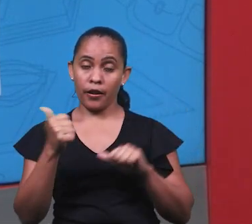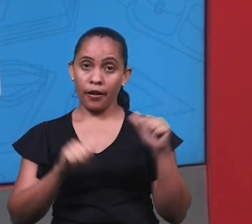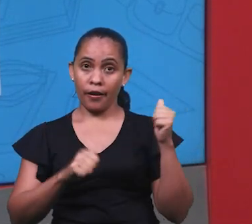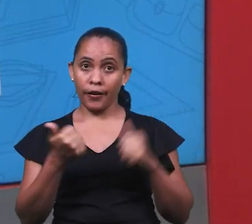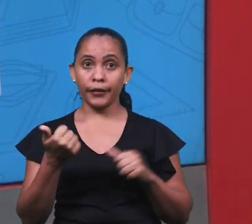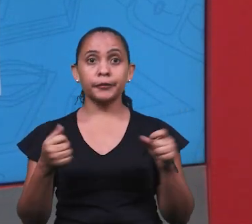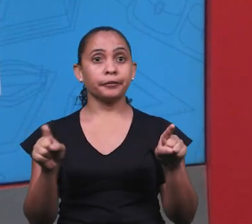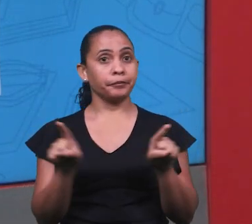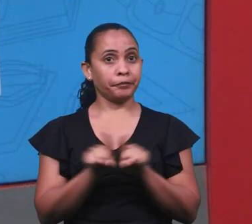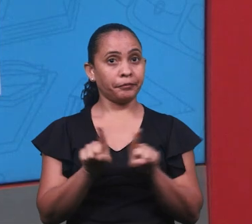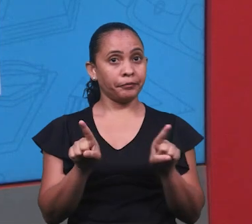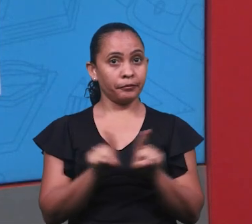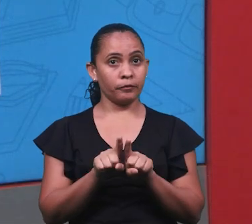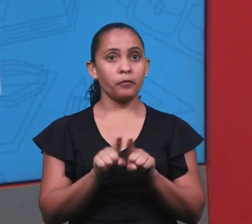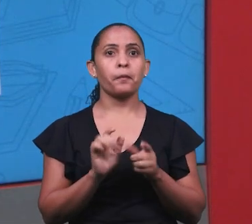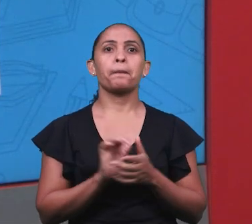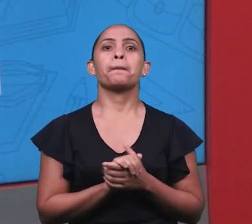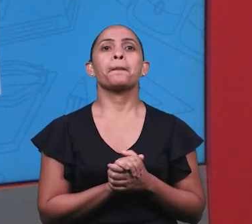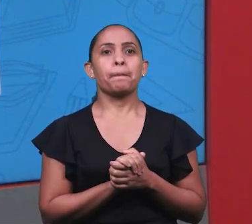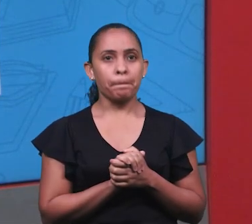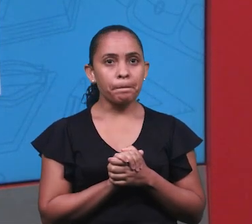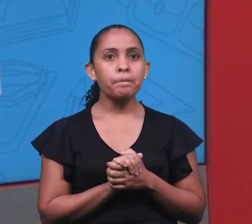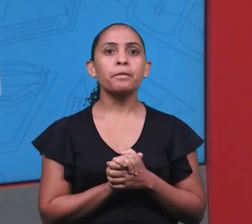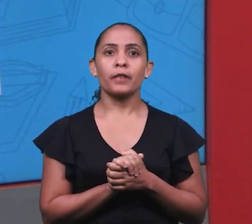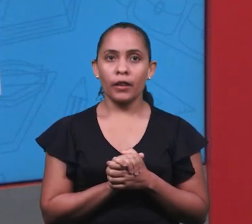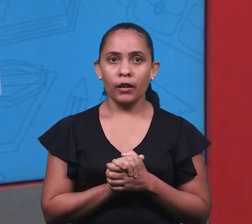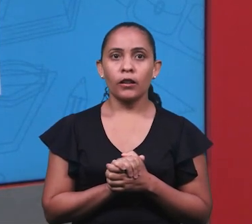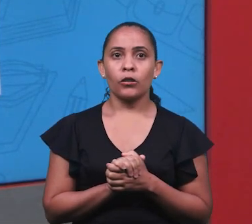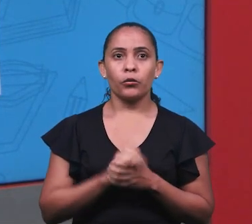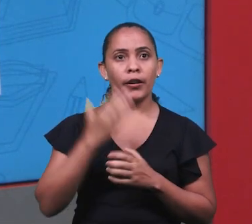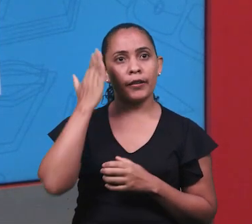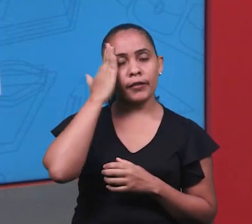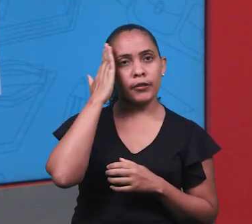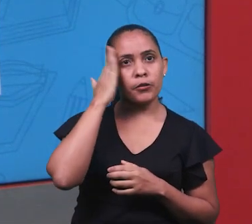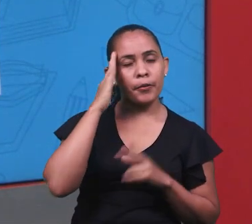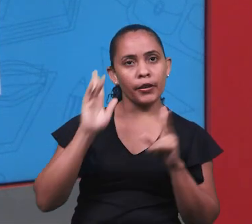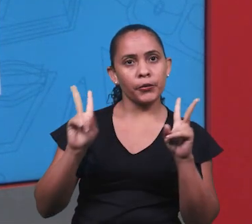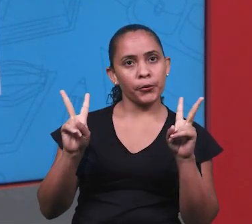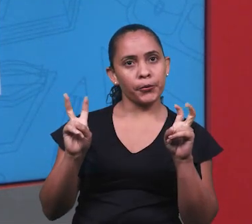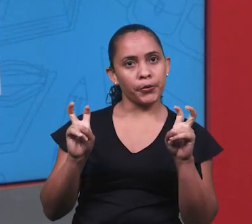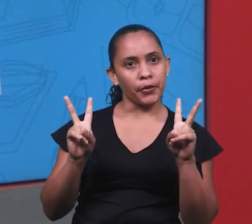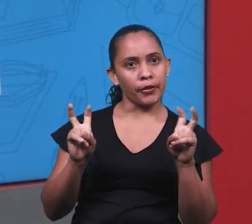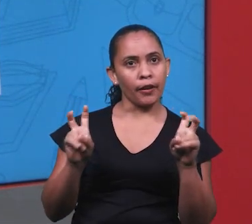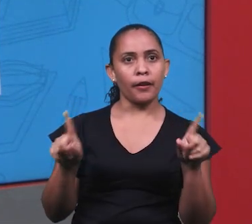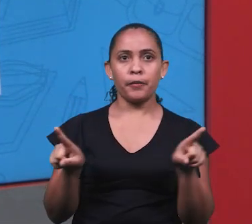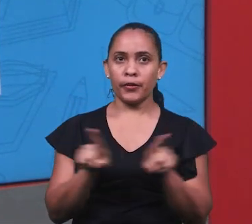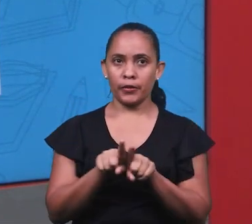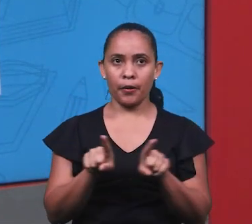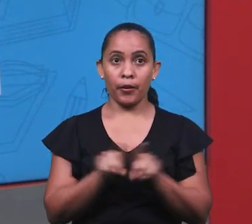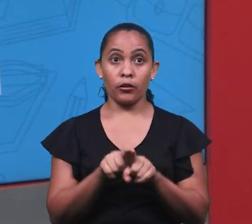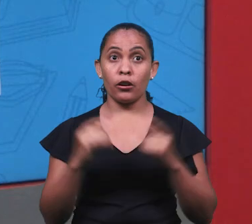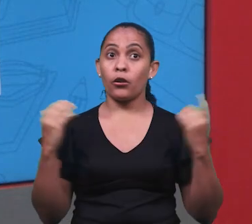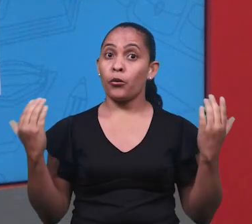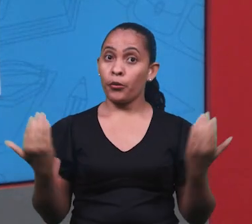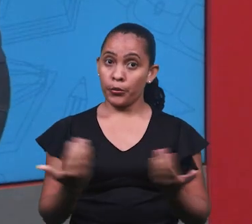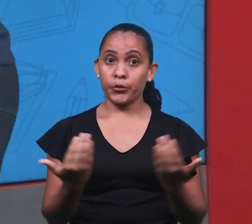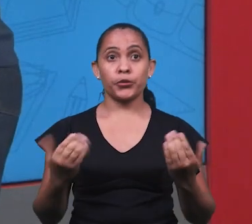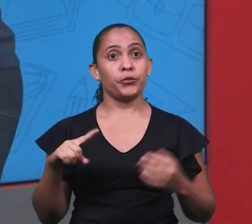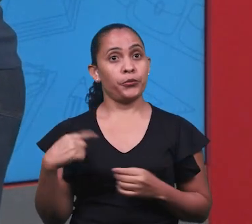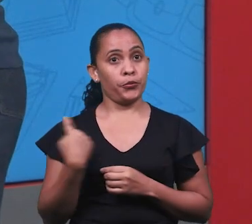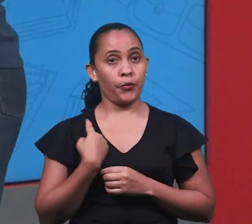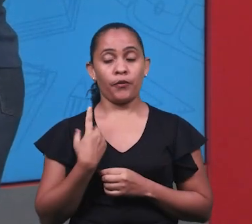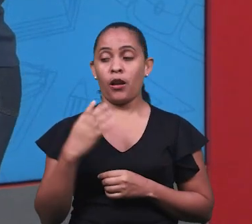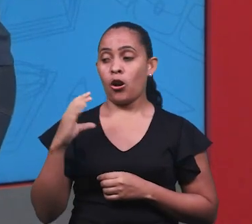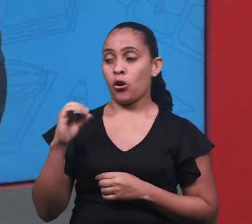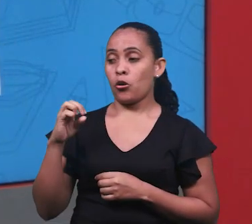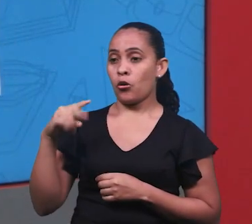questões gramaticais, domínio da dissertação, compreensão do tema e um repertório. E hoje a gente vai lá para a competência 3.